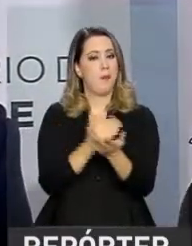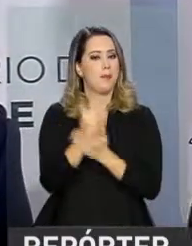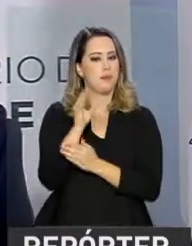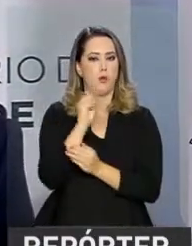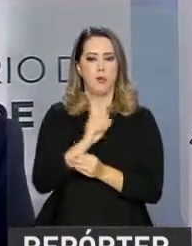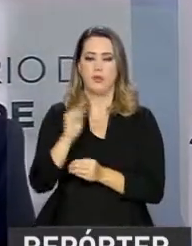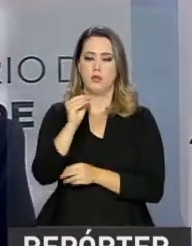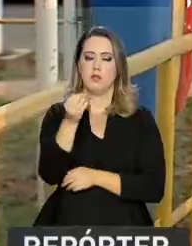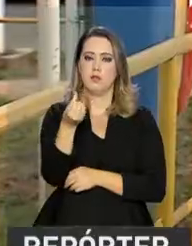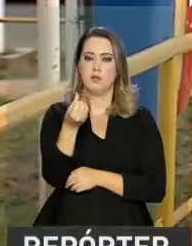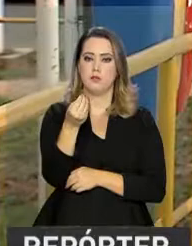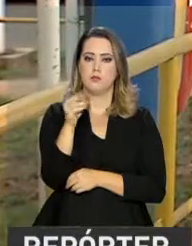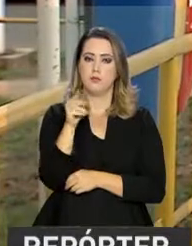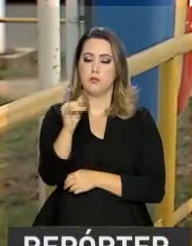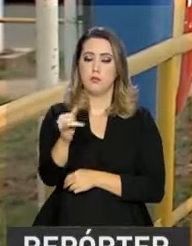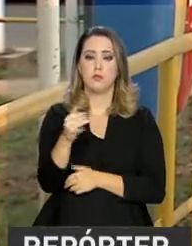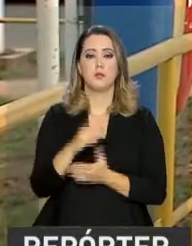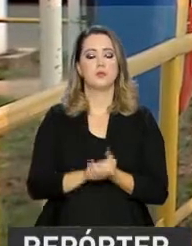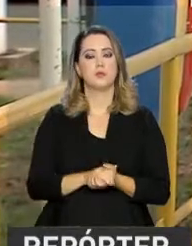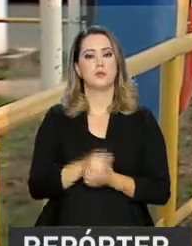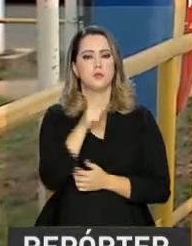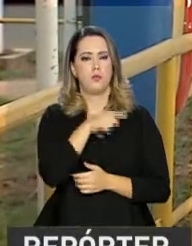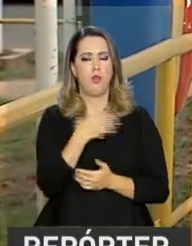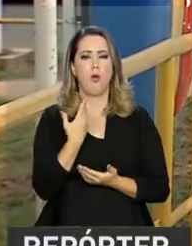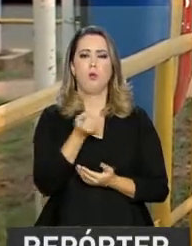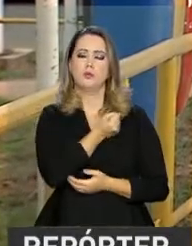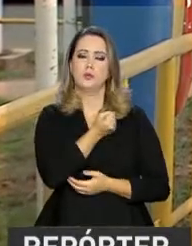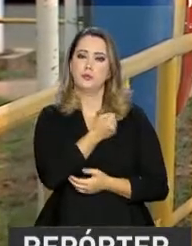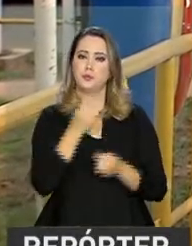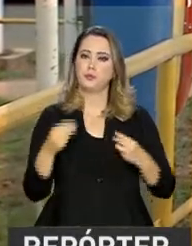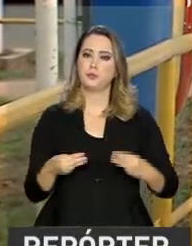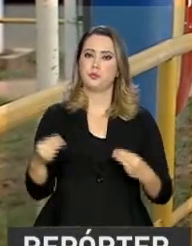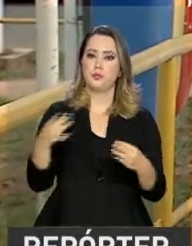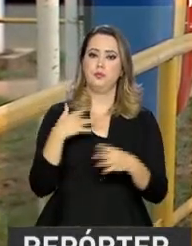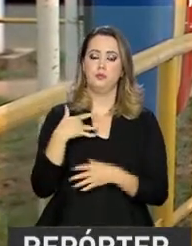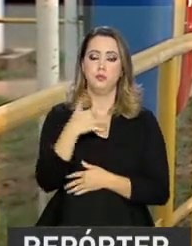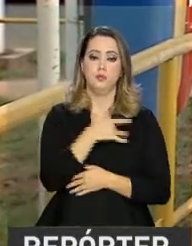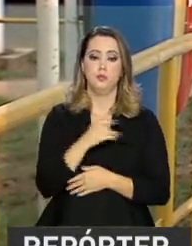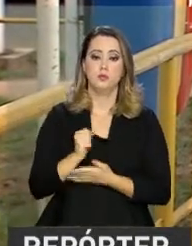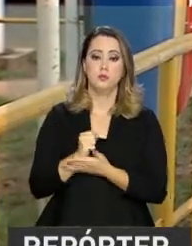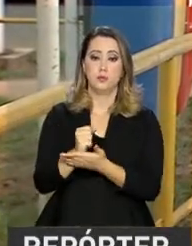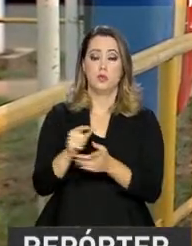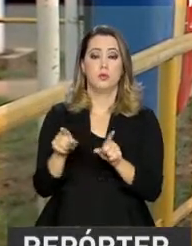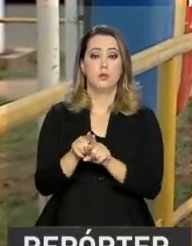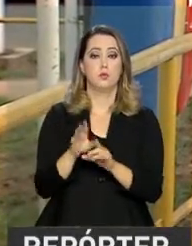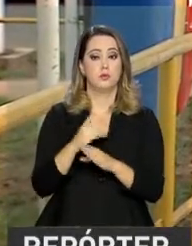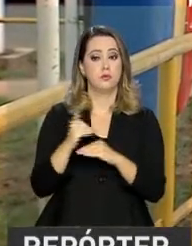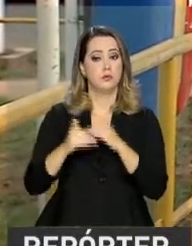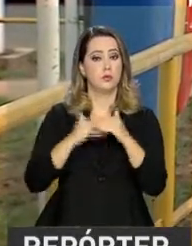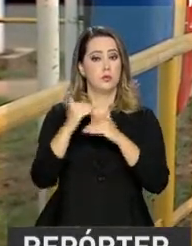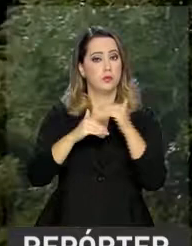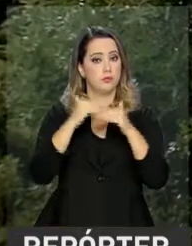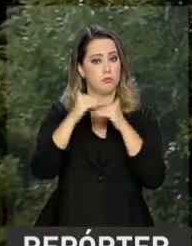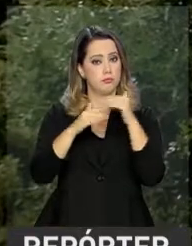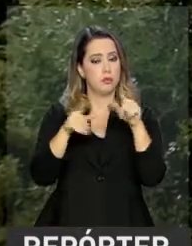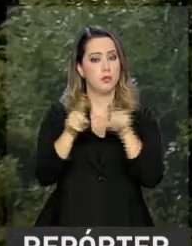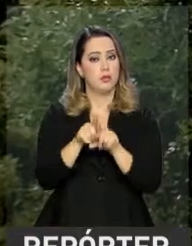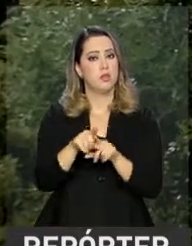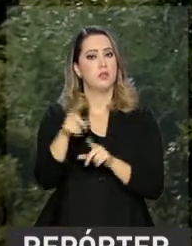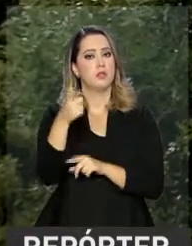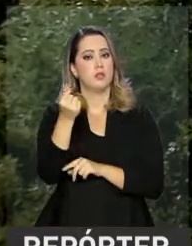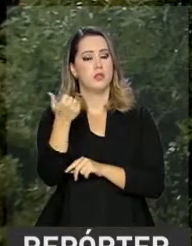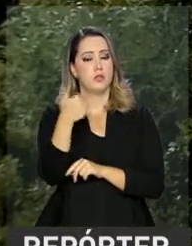tratamento de 60 dias dados do ministério da saúde mostram um aumento da oferta de radioterapia no sistema único de saúde em